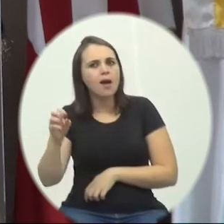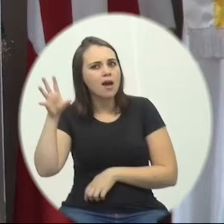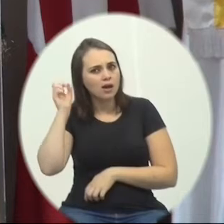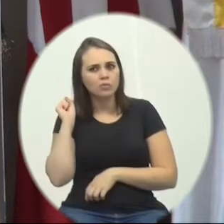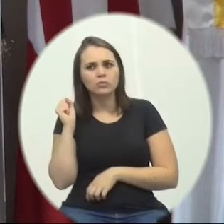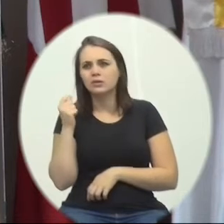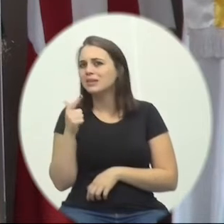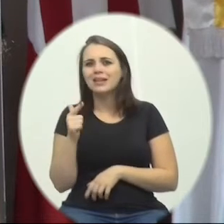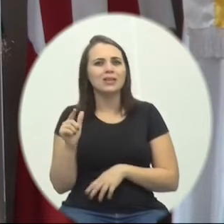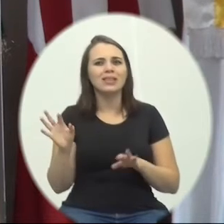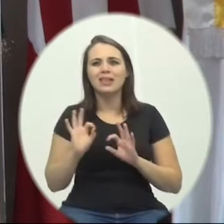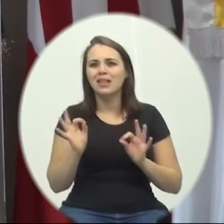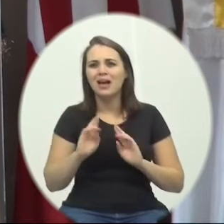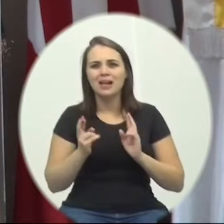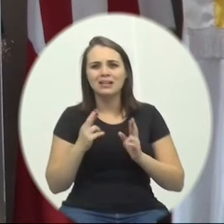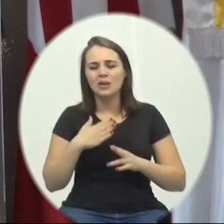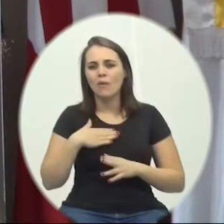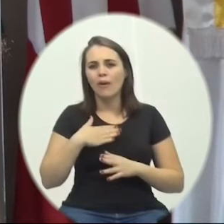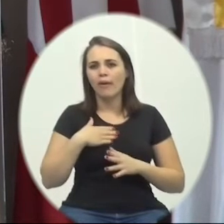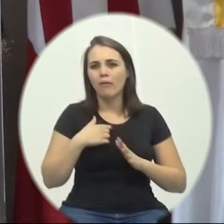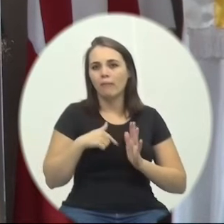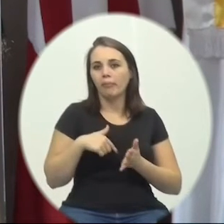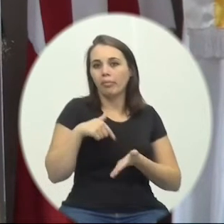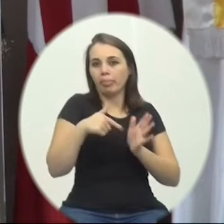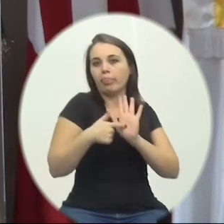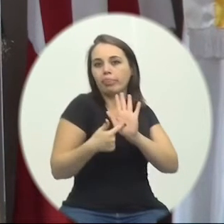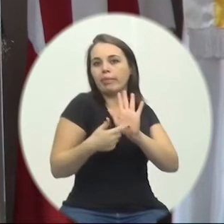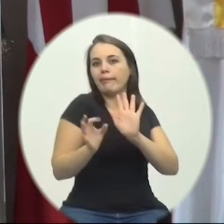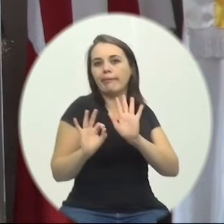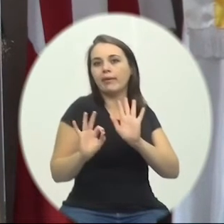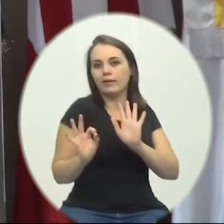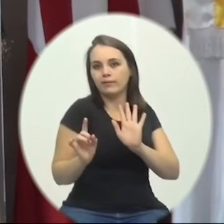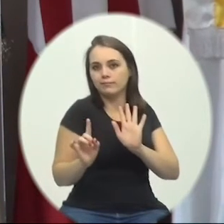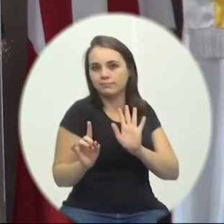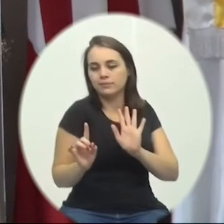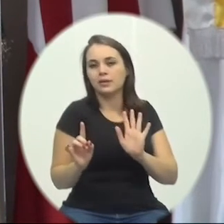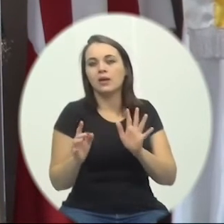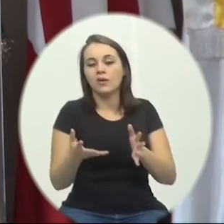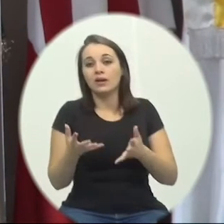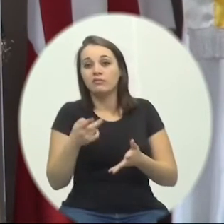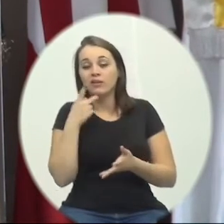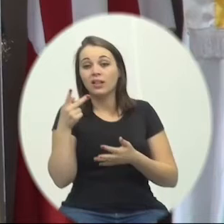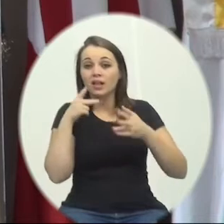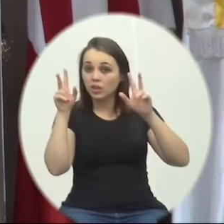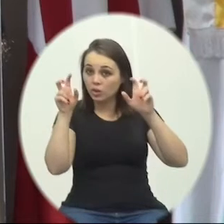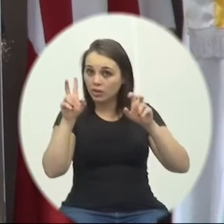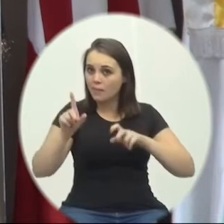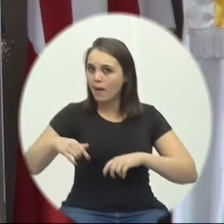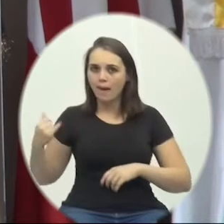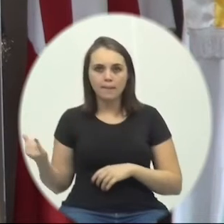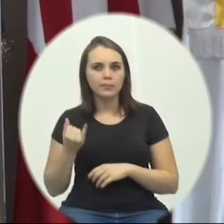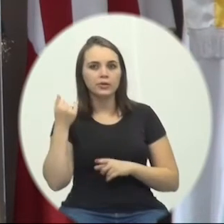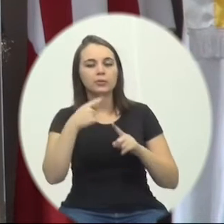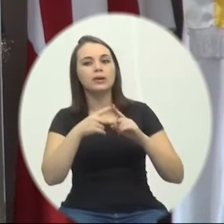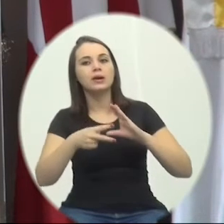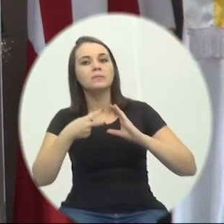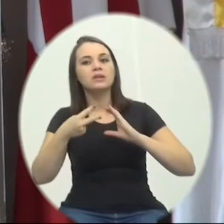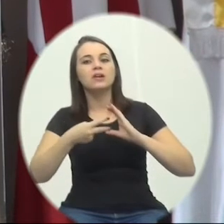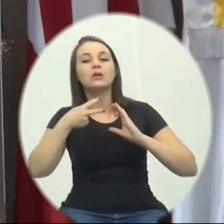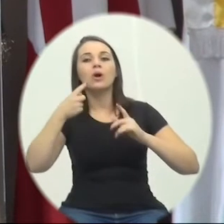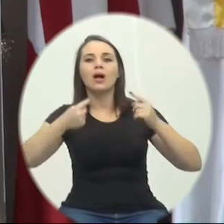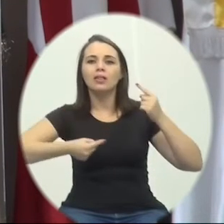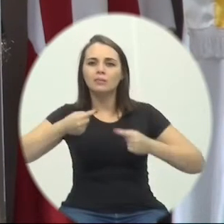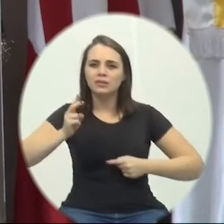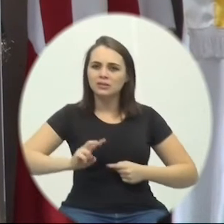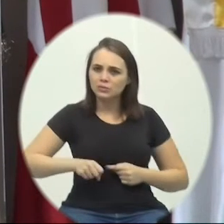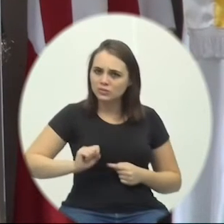tem nada a ver com promoção pessoal, é uma matéria muito importante. Essa casa inúmeras vezes trouxe para o debate, e talvez mais do que